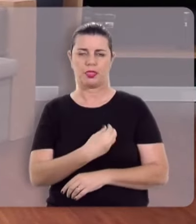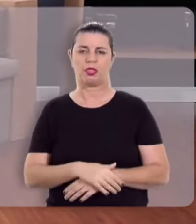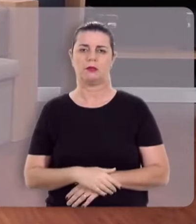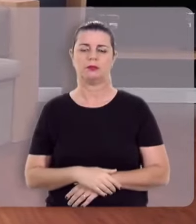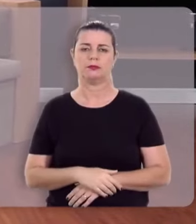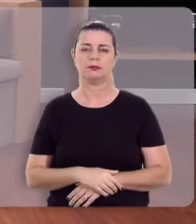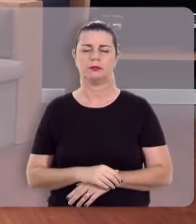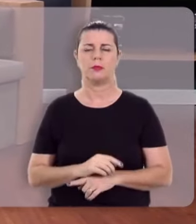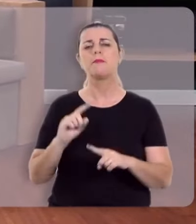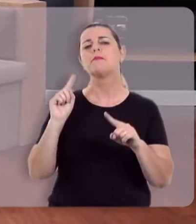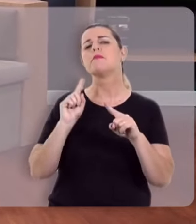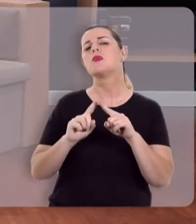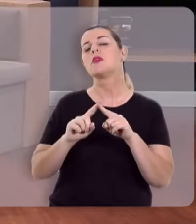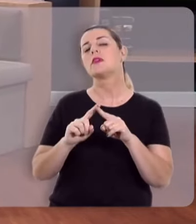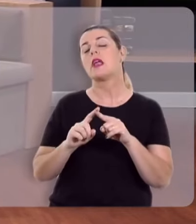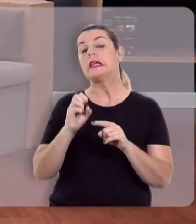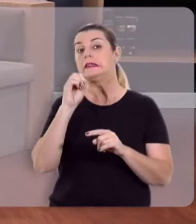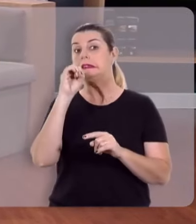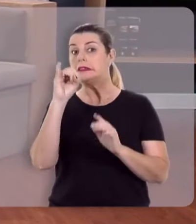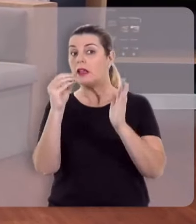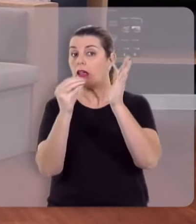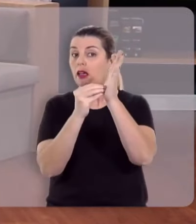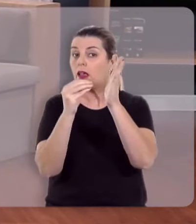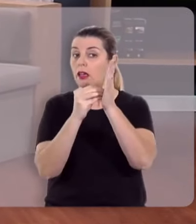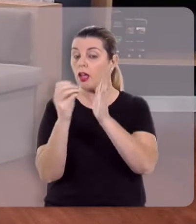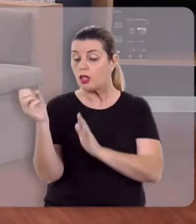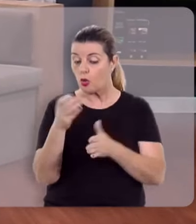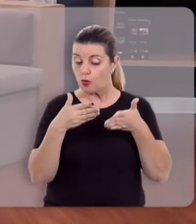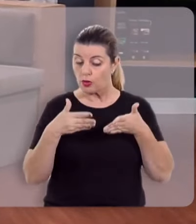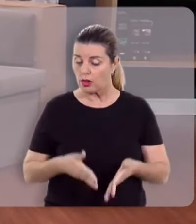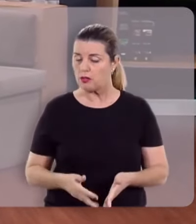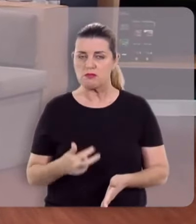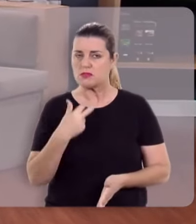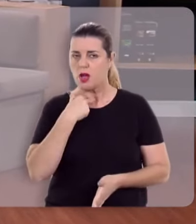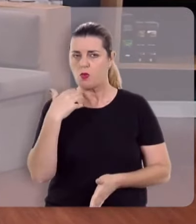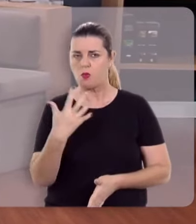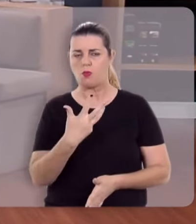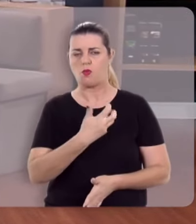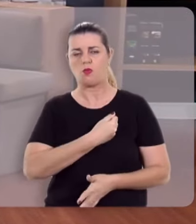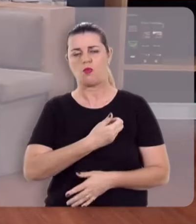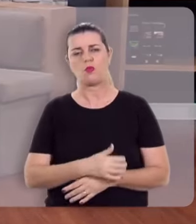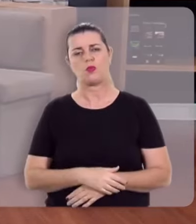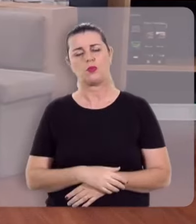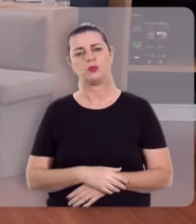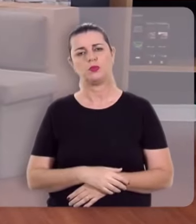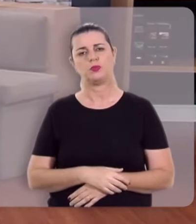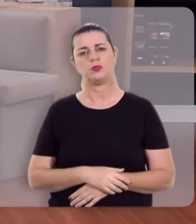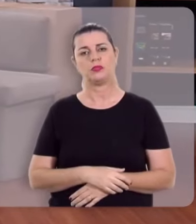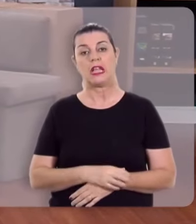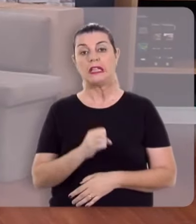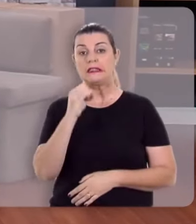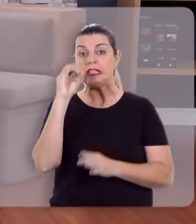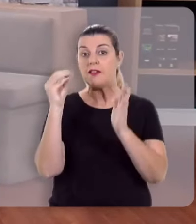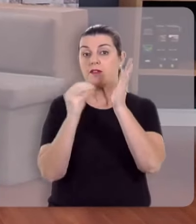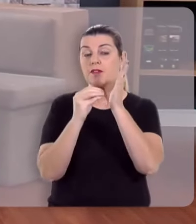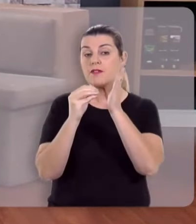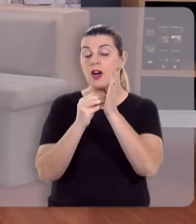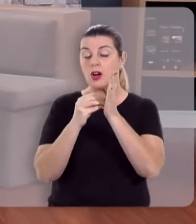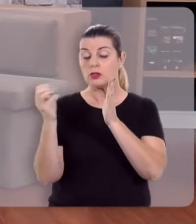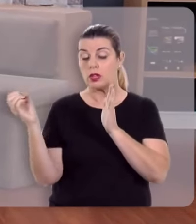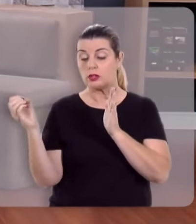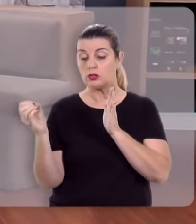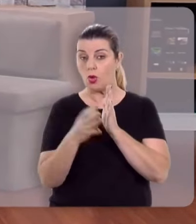Isso porque sem novo nascimento você não pode ser salvo. Sem novo nascimento você não